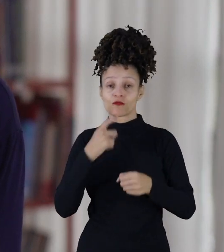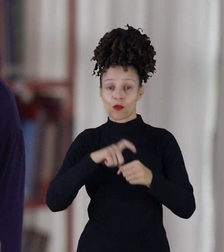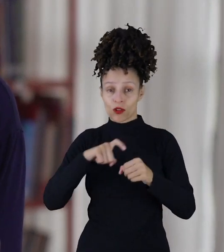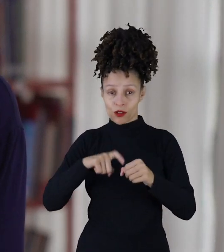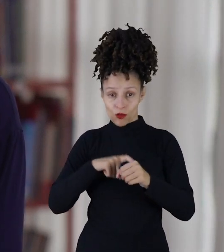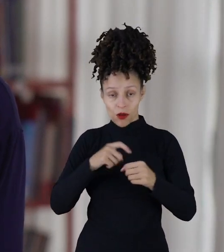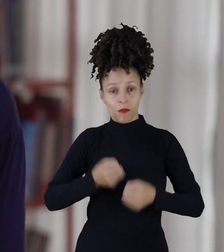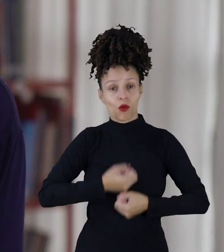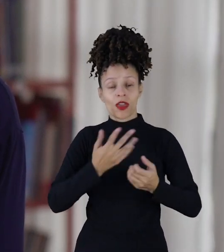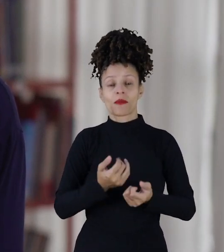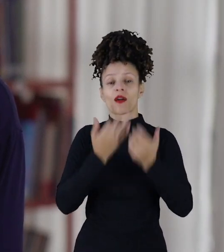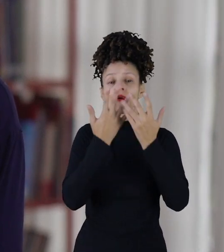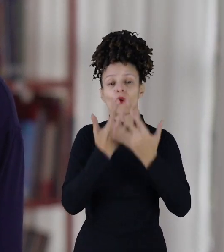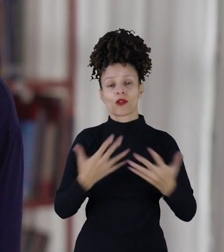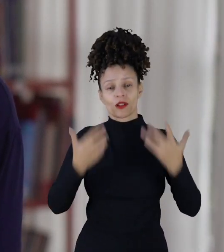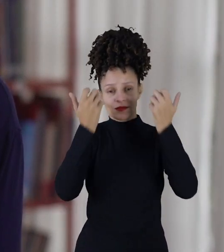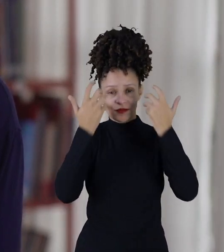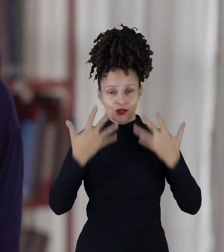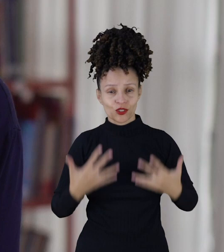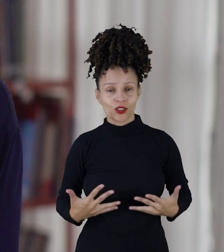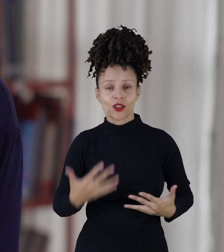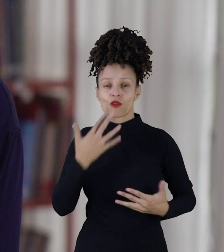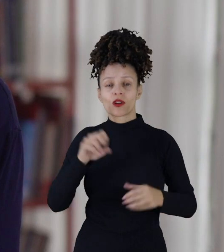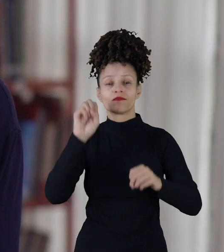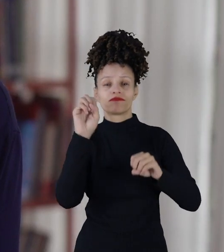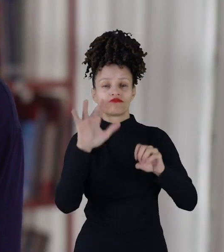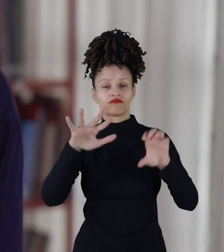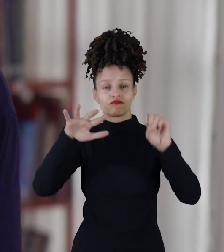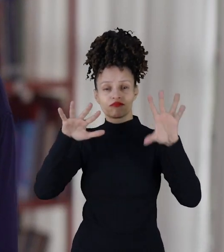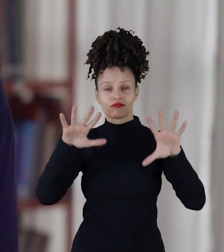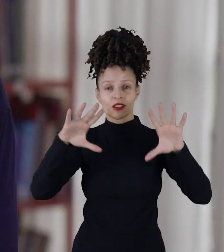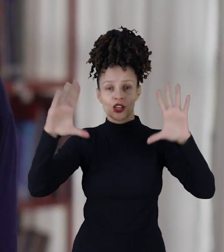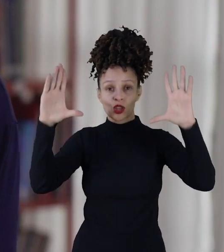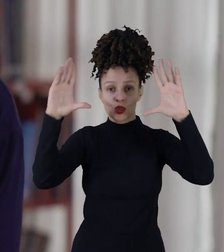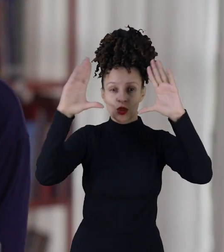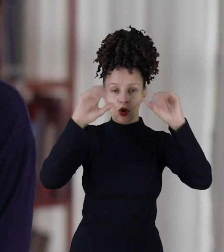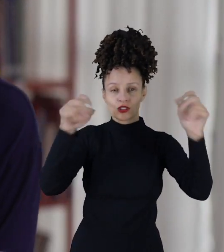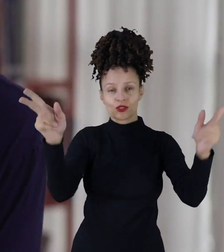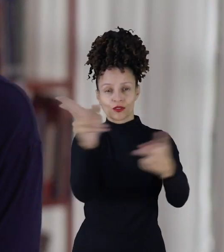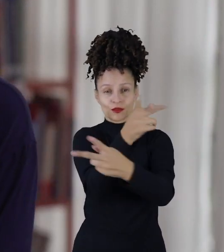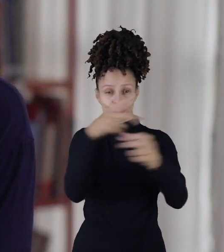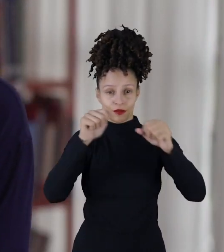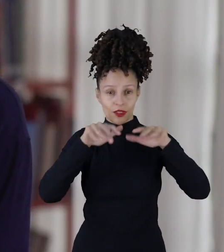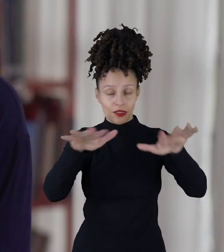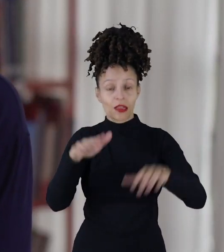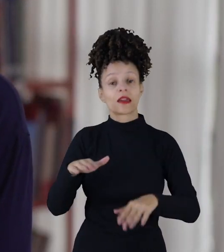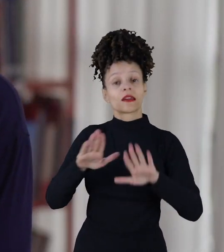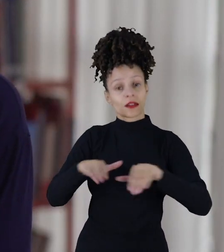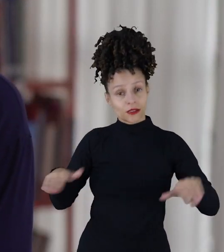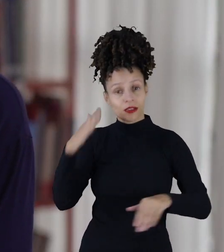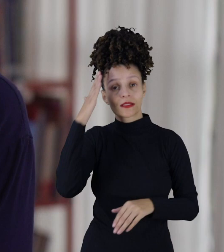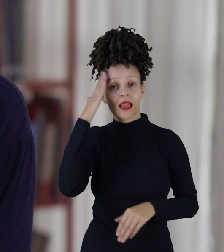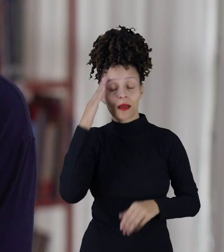menta. Que poema colore a gente com a cor do pirilampo em dia que a noite venta.